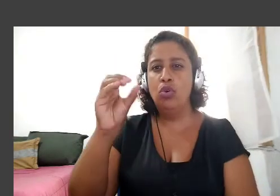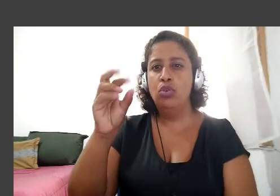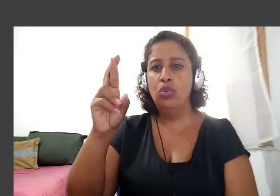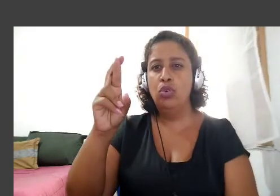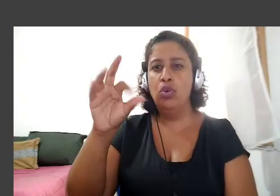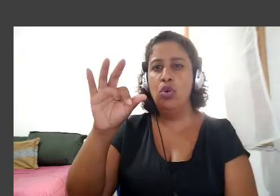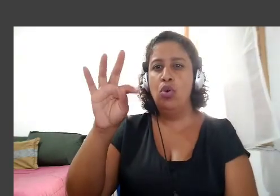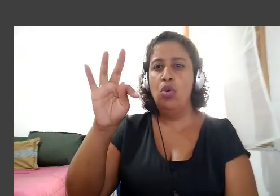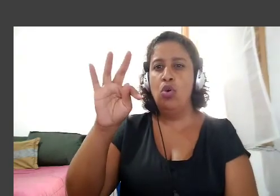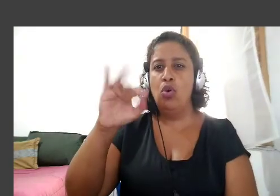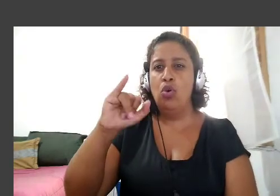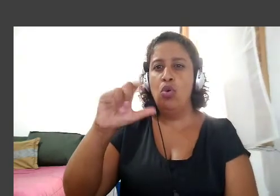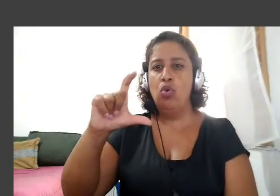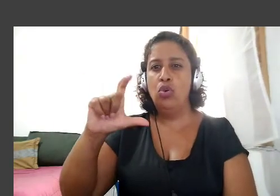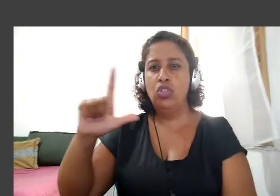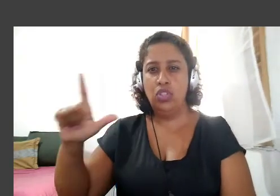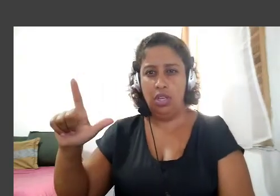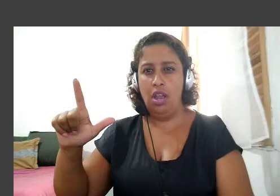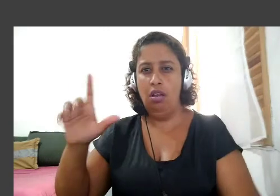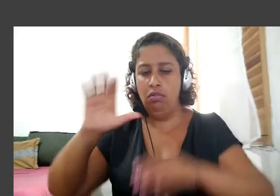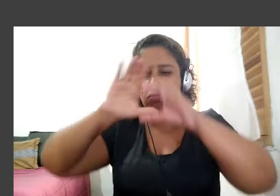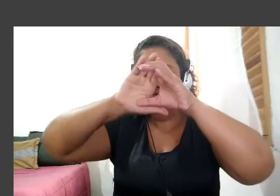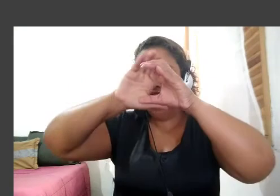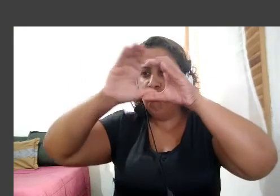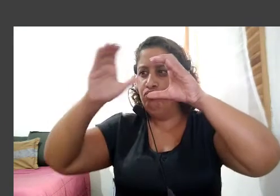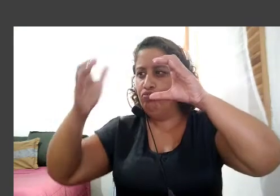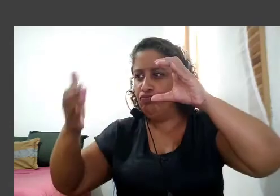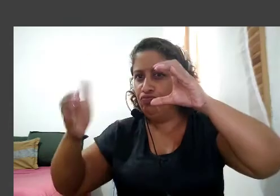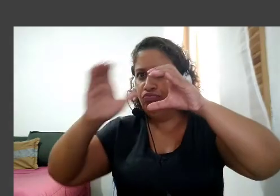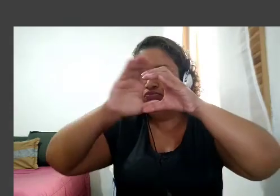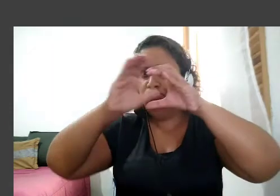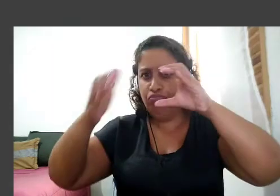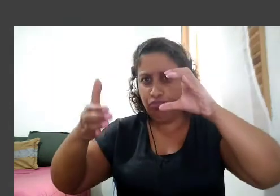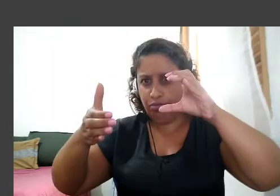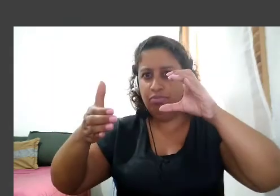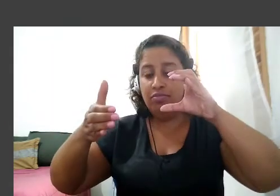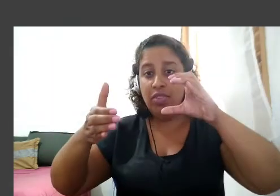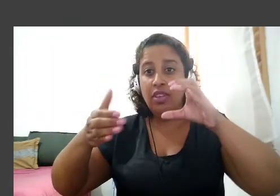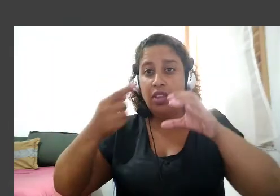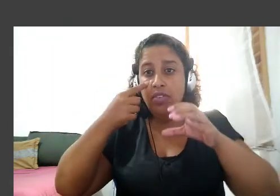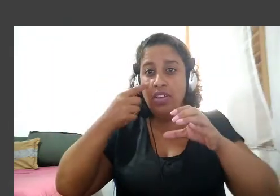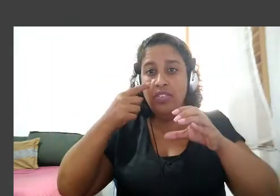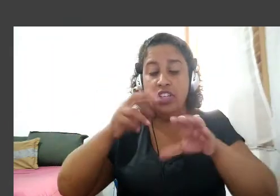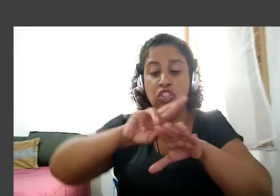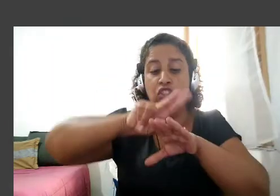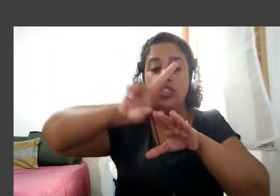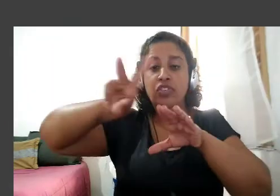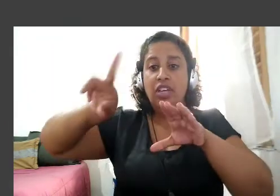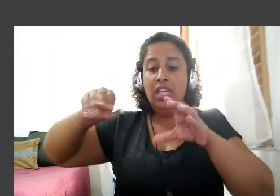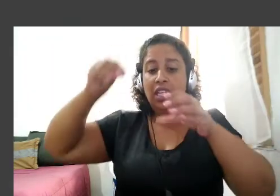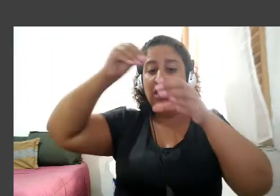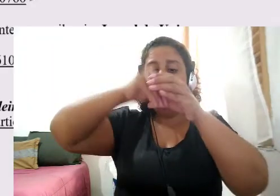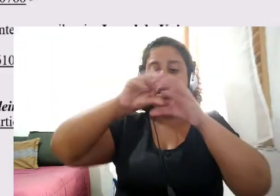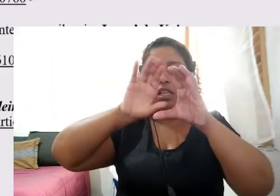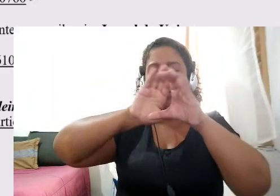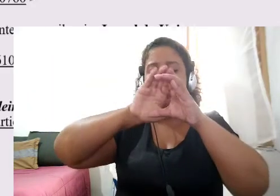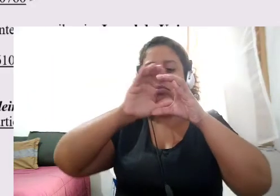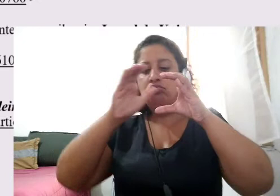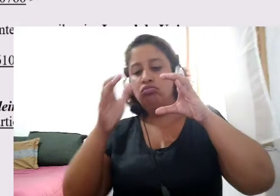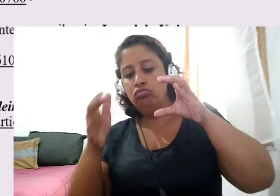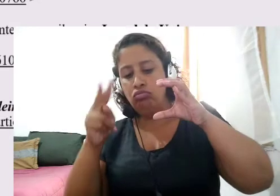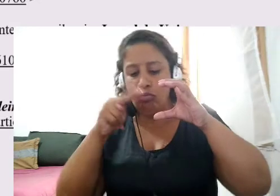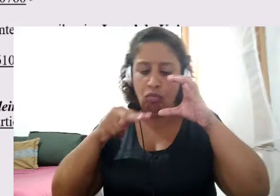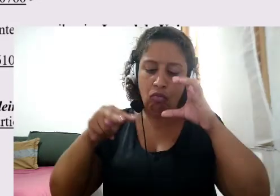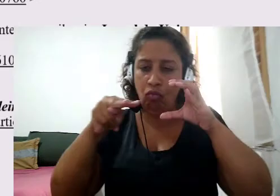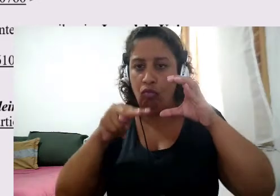realizar o exame, é muito importante que a gente saiba interpretá-lo, tanto para fins de pesquisa quanto para fins de trabalhar no UTI, alguma coisa assim. Aqui